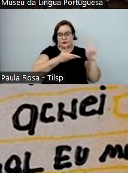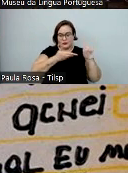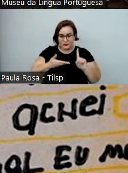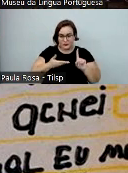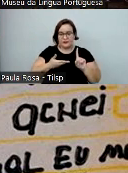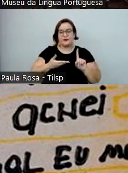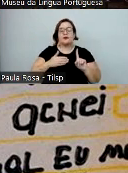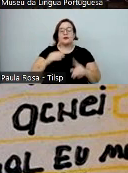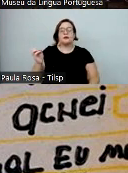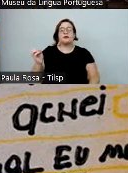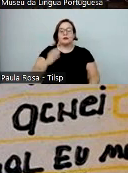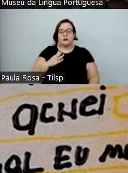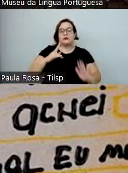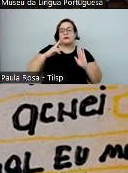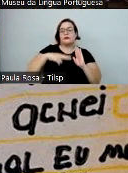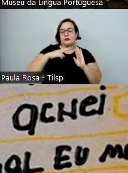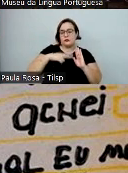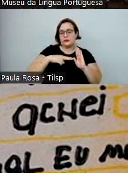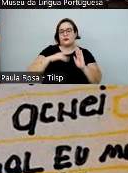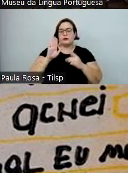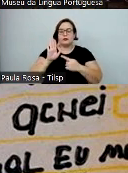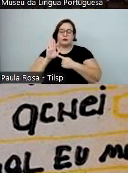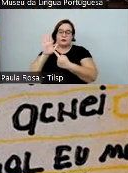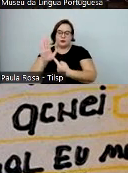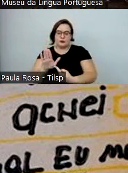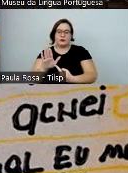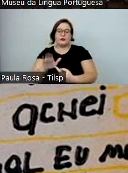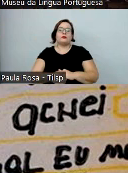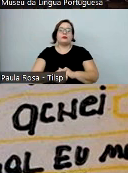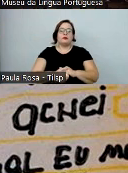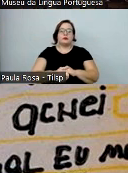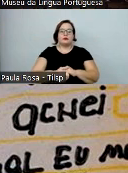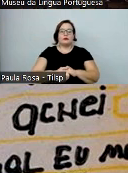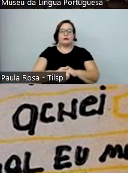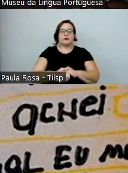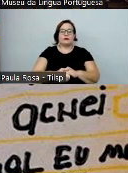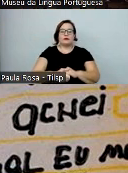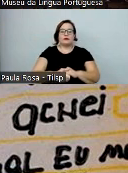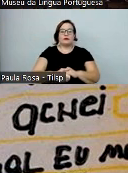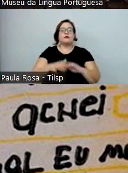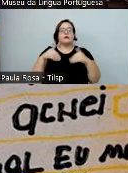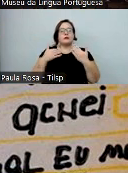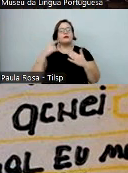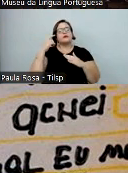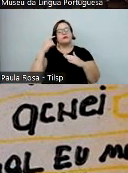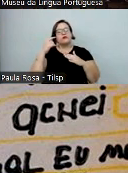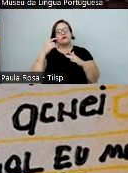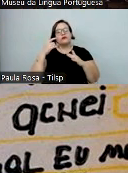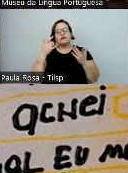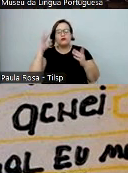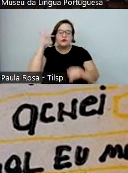leitura da exposição da edificação a partir de tensionamentos teóricos